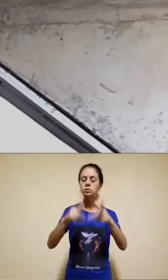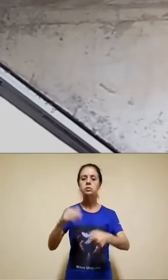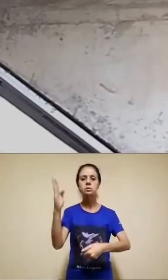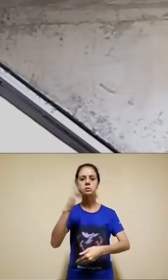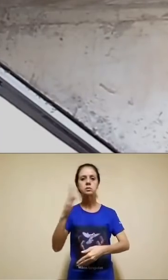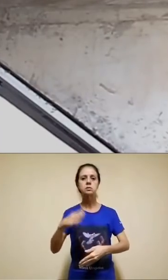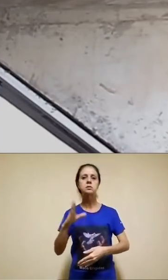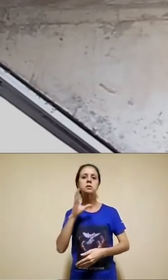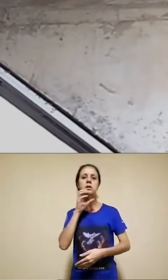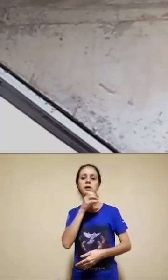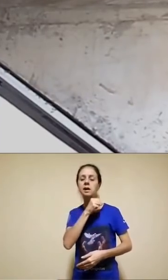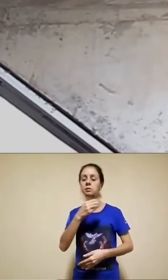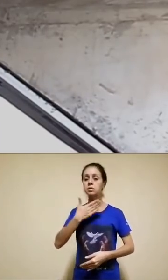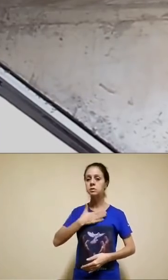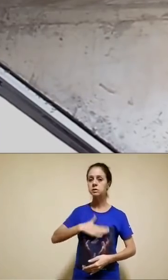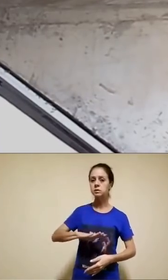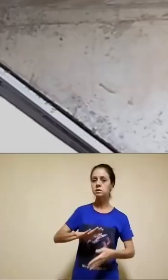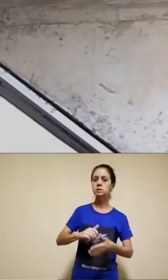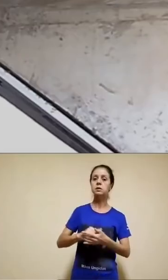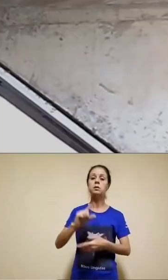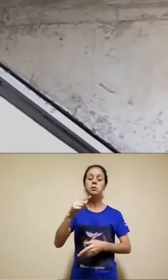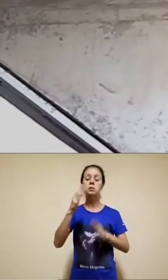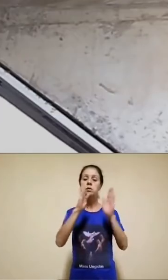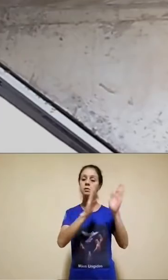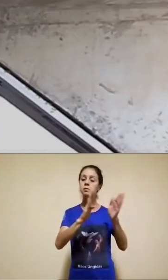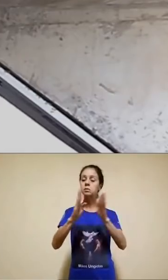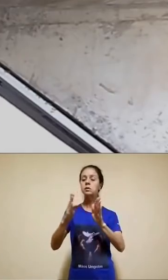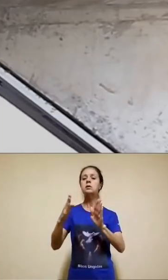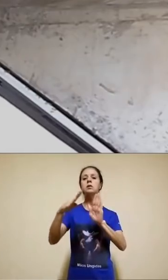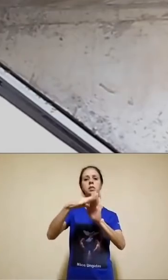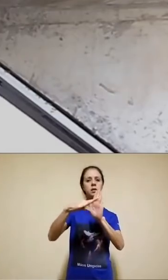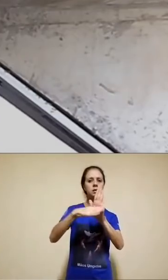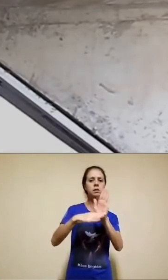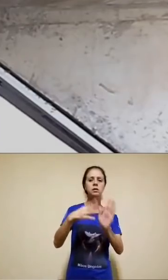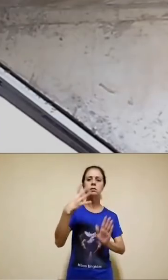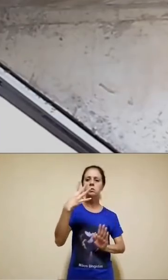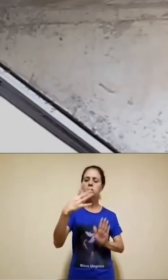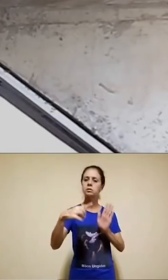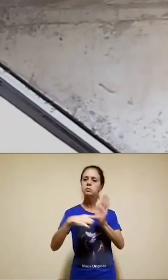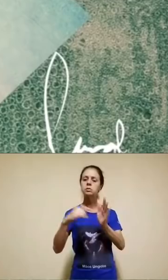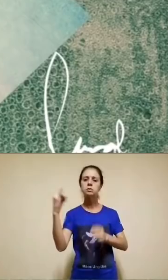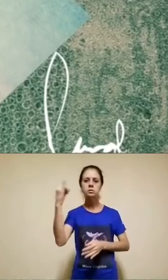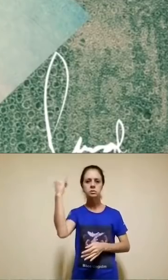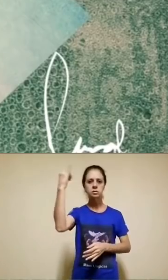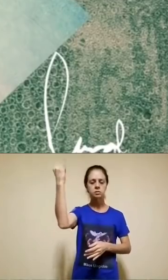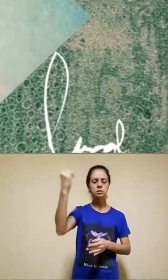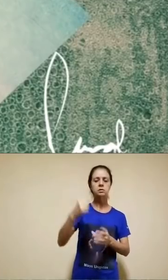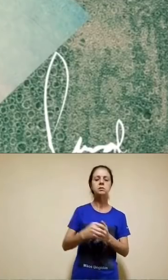principais pontos da reforma e você vai saber como fazer a sua parte. Até já!